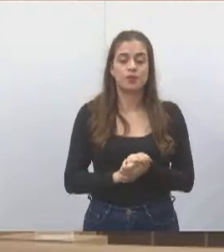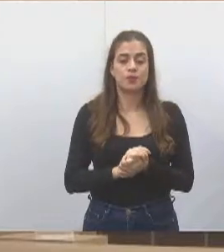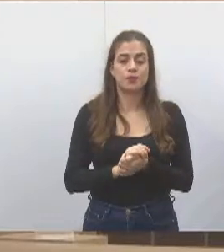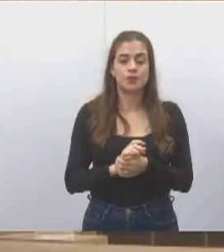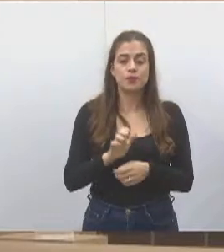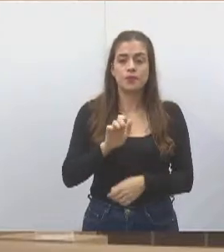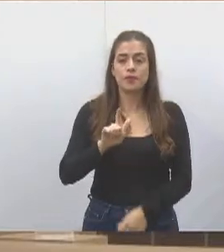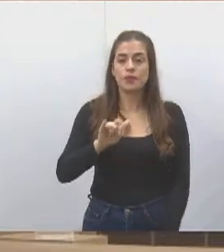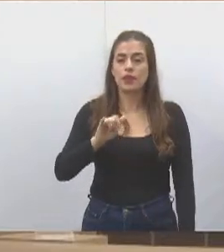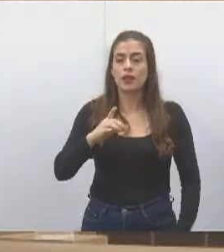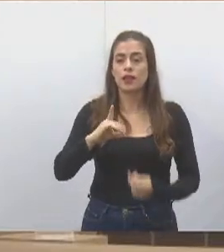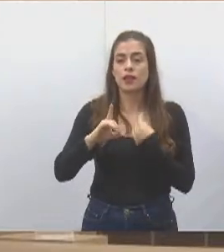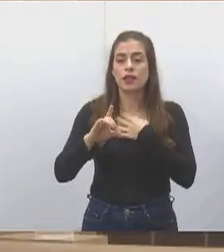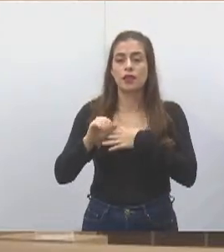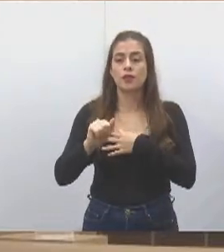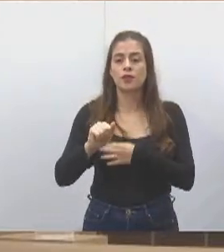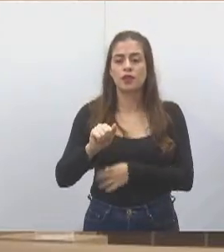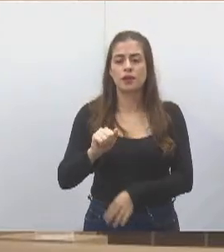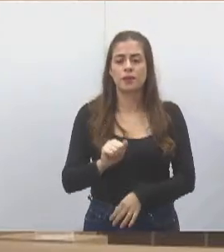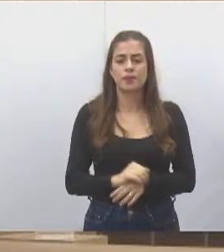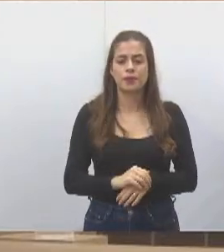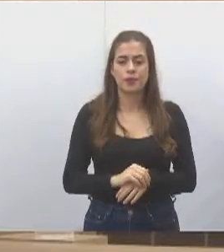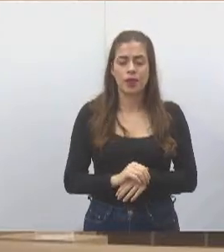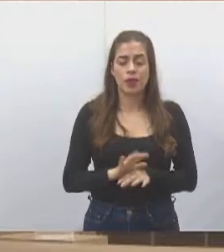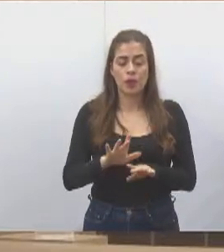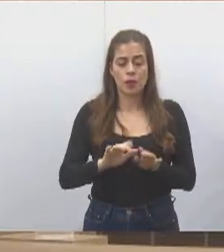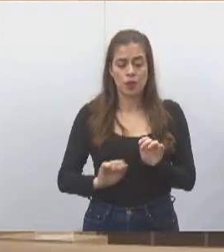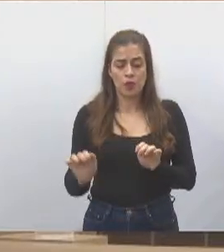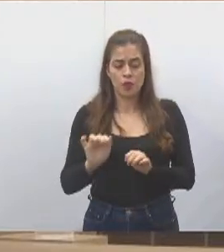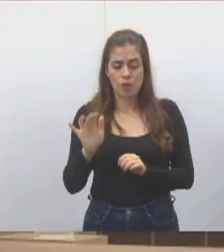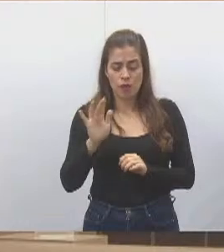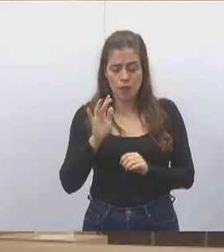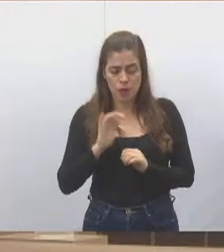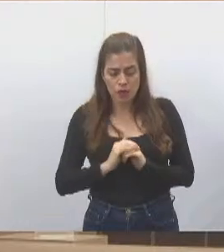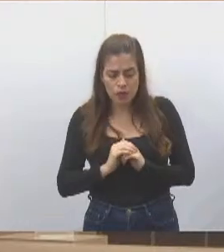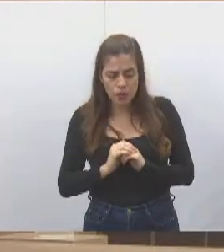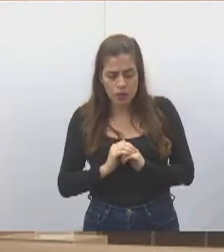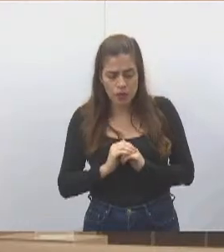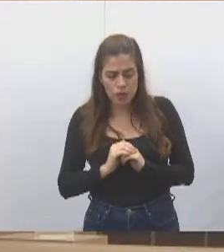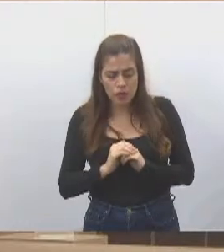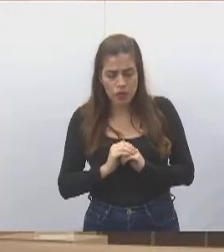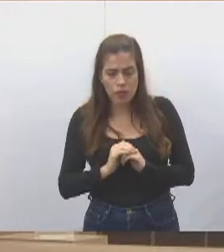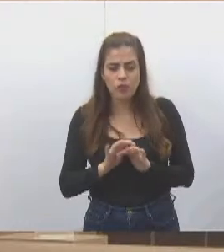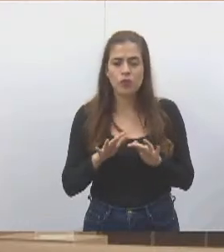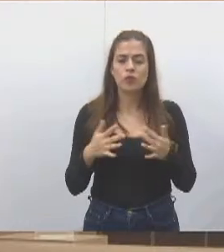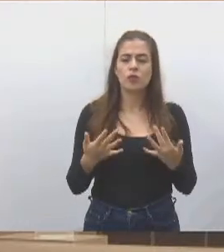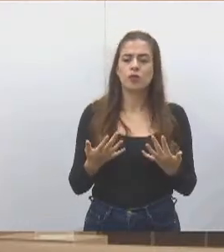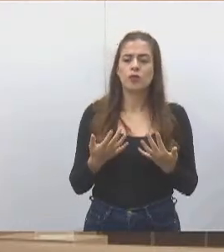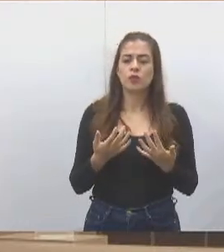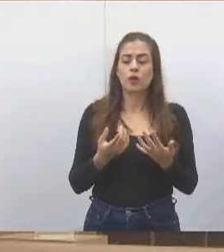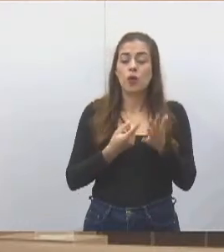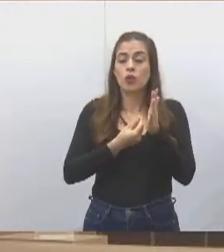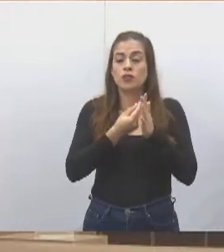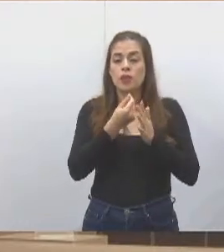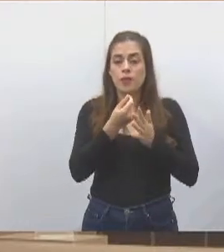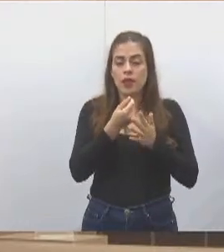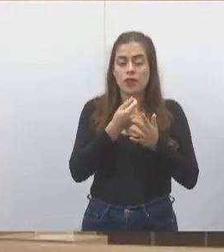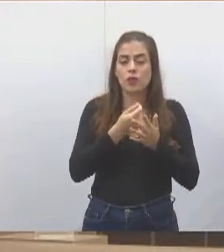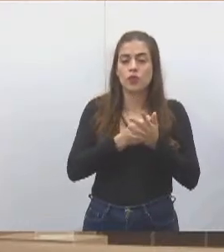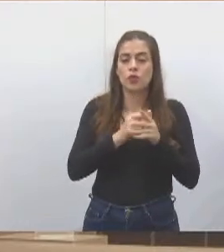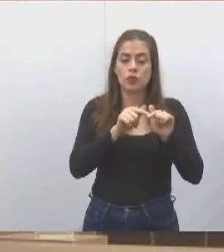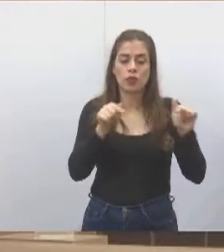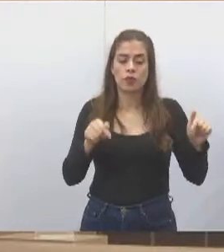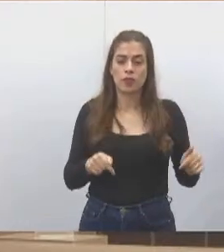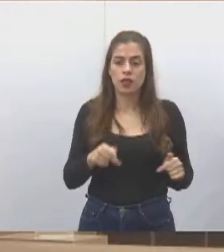Elilda Neres de Lucena. Então, com relação ao aumento do gasto, vamos chamar assim, do orçamento do gabinete